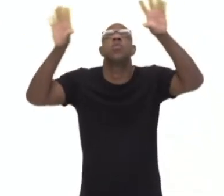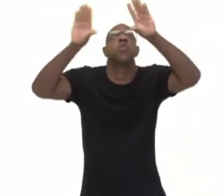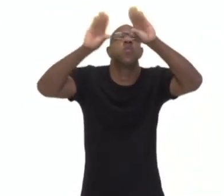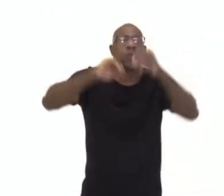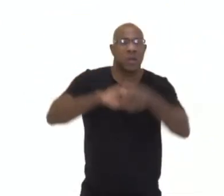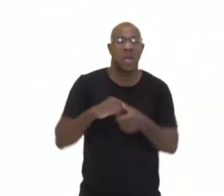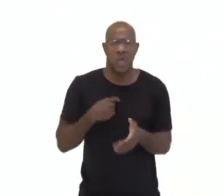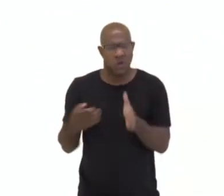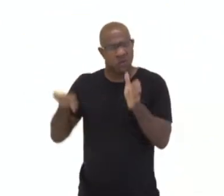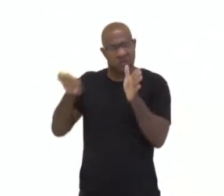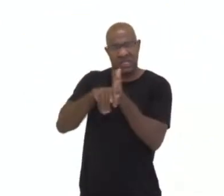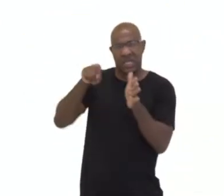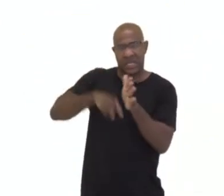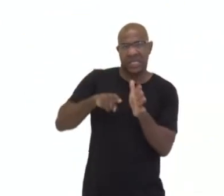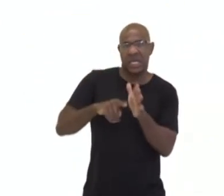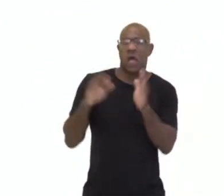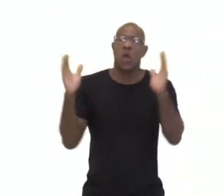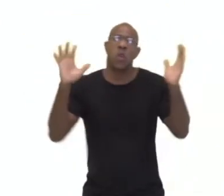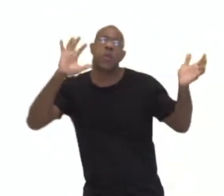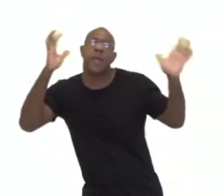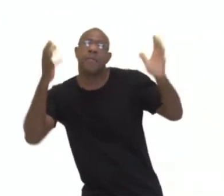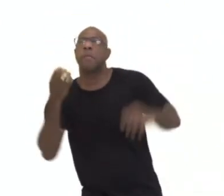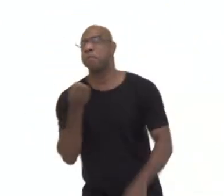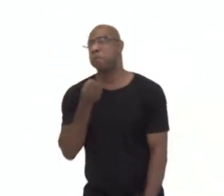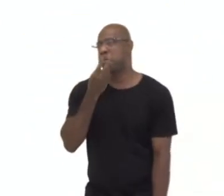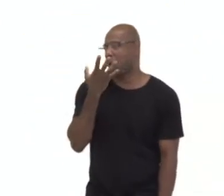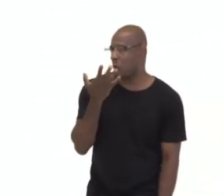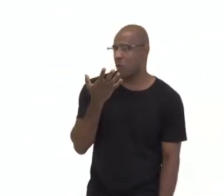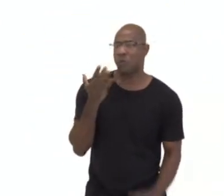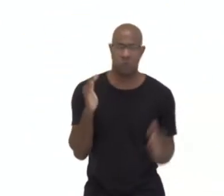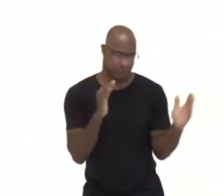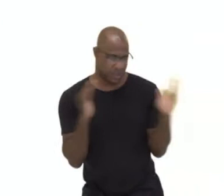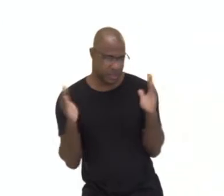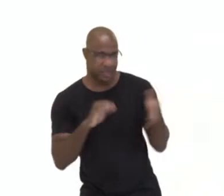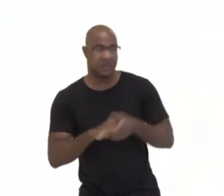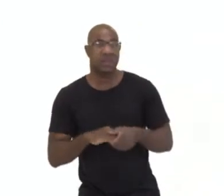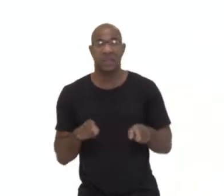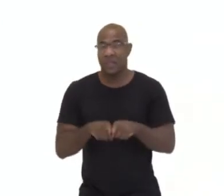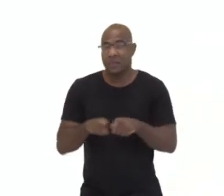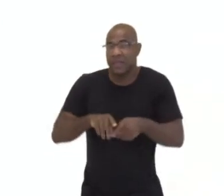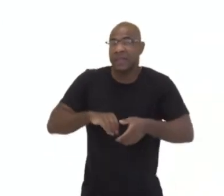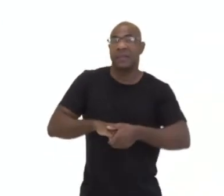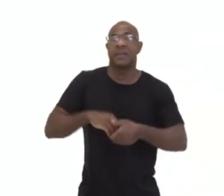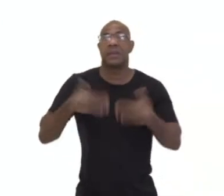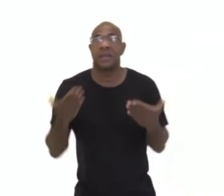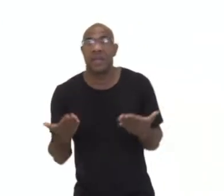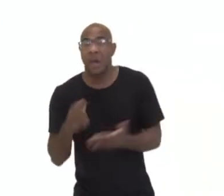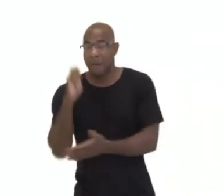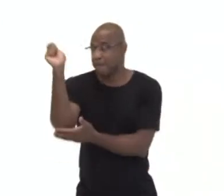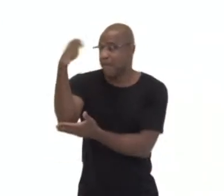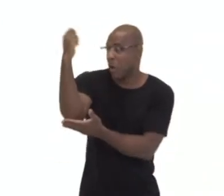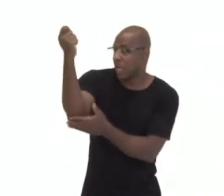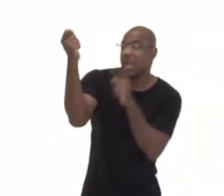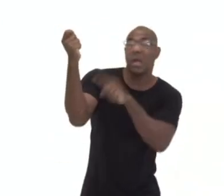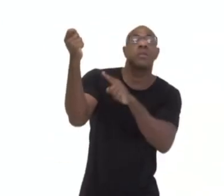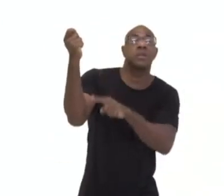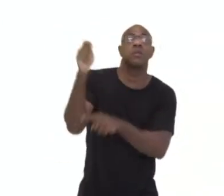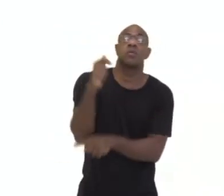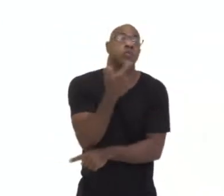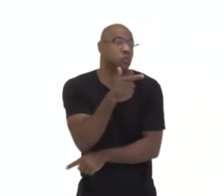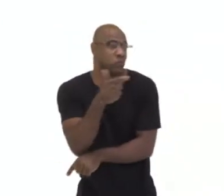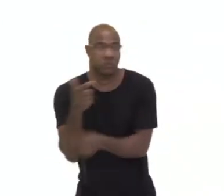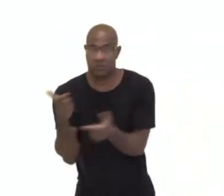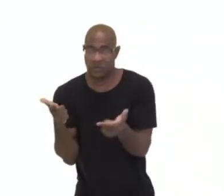nos tempos do bonde, do rolo compressor e das balas esportivas, Porto Alegre ainda mantinha,